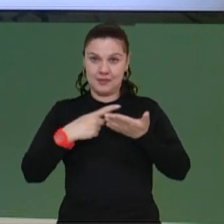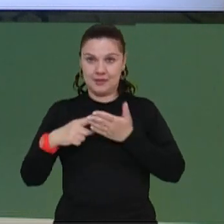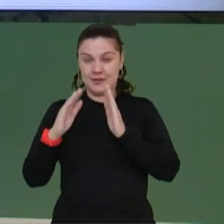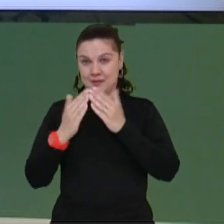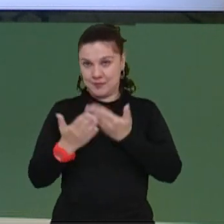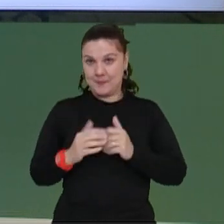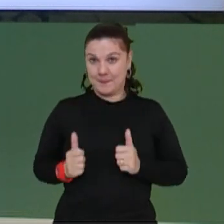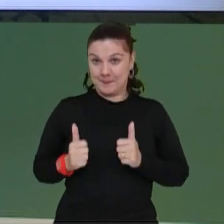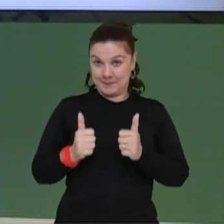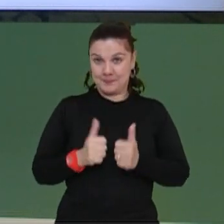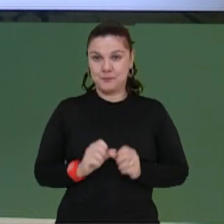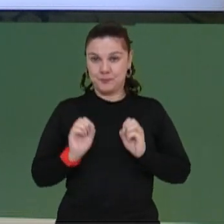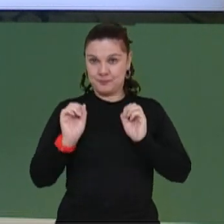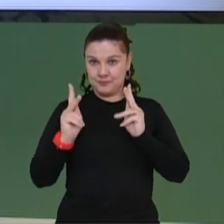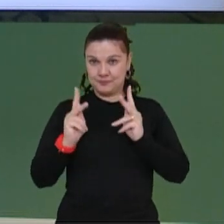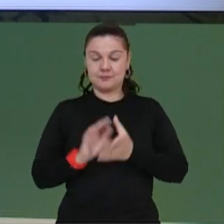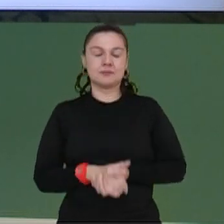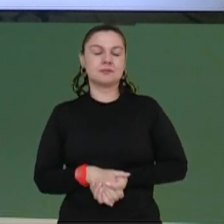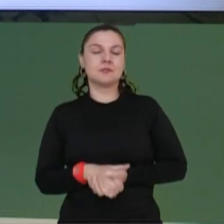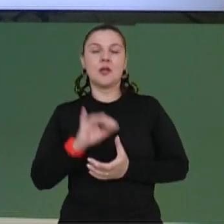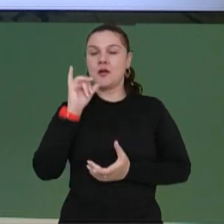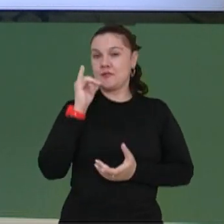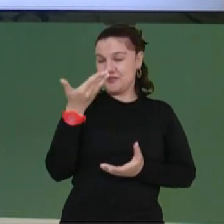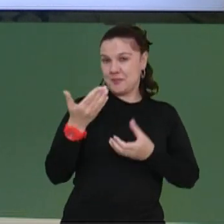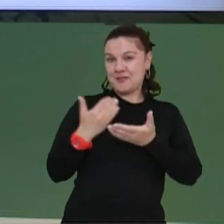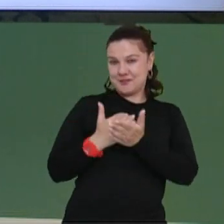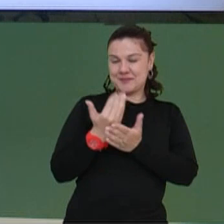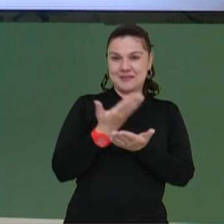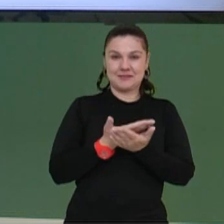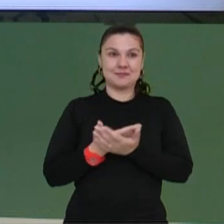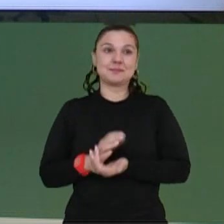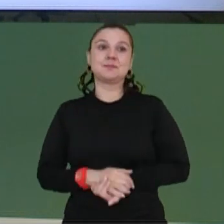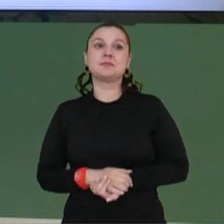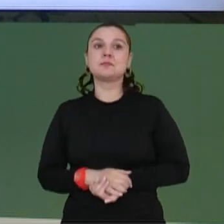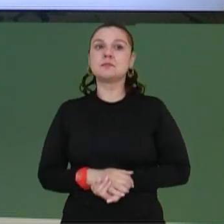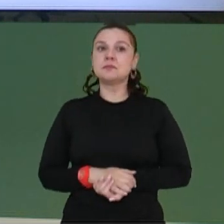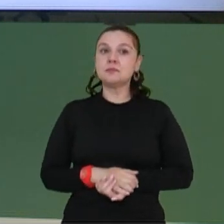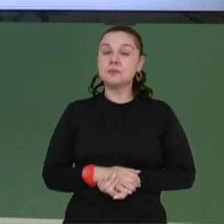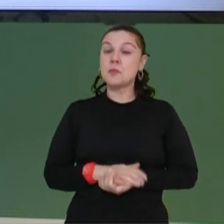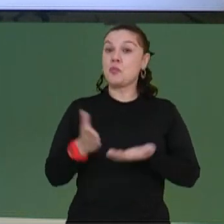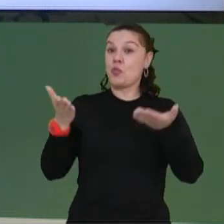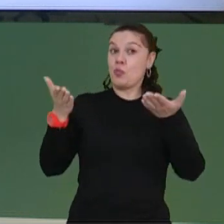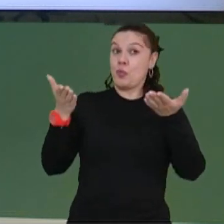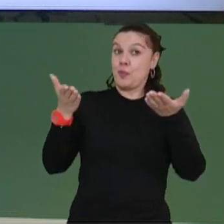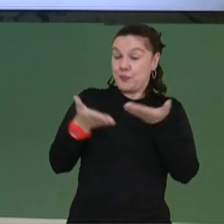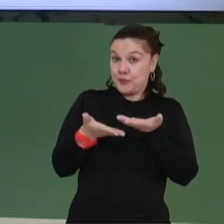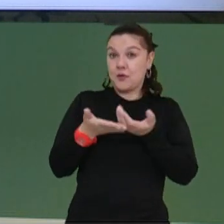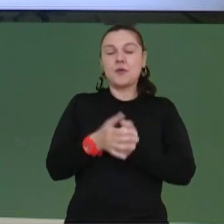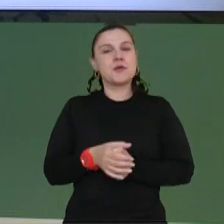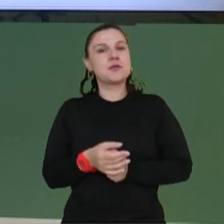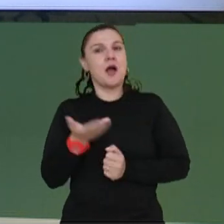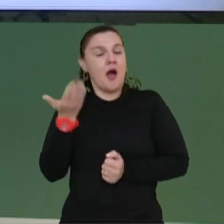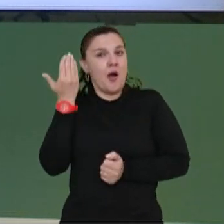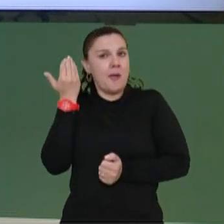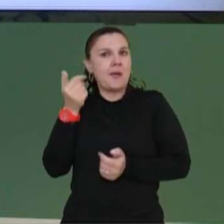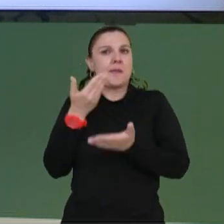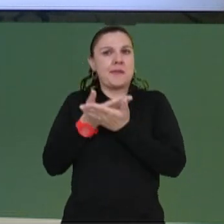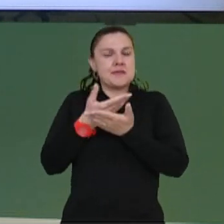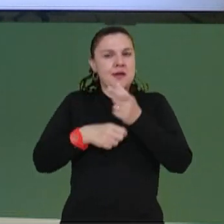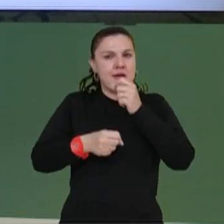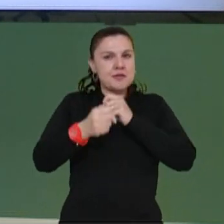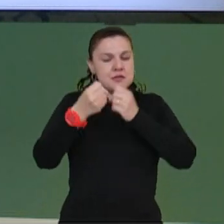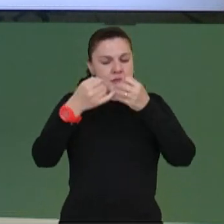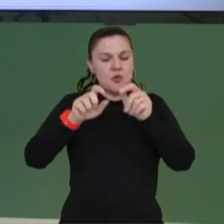para você levar, certo? Dito isso, a gente já pode começar. Nós falamos na aula anterior sobre organização da